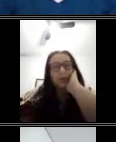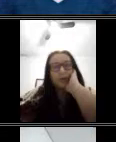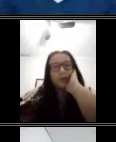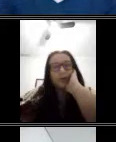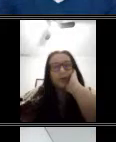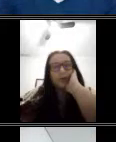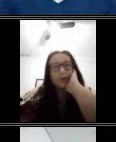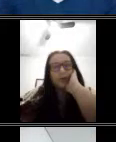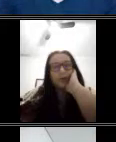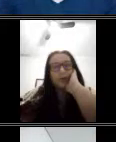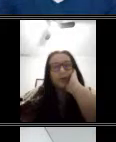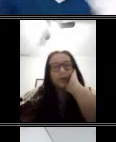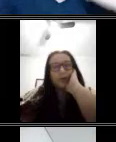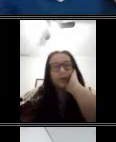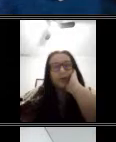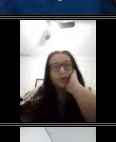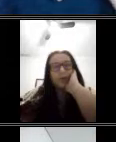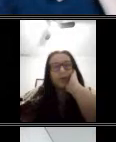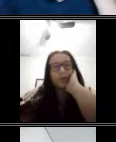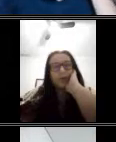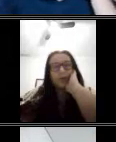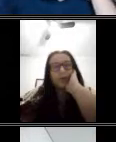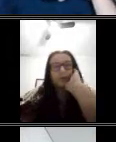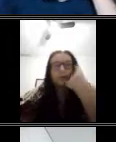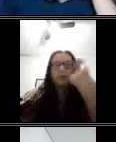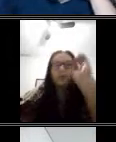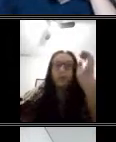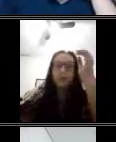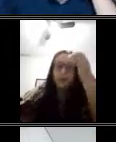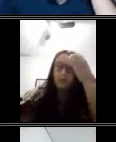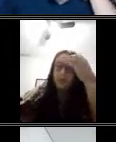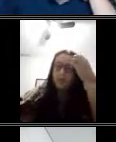aí, tá? Qualquer dúvida vocês